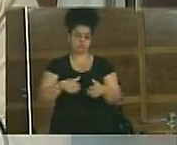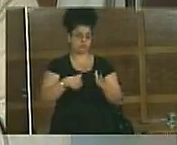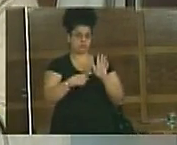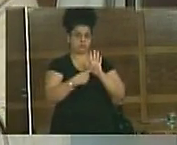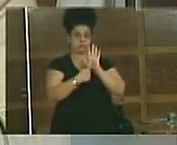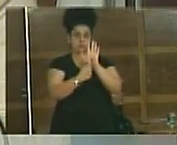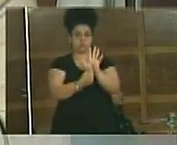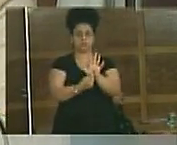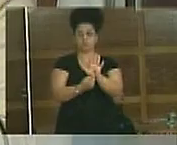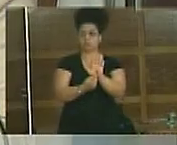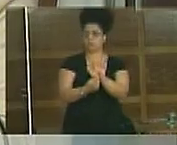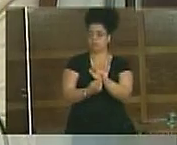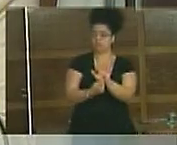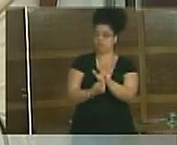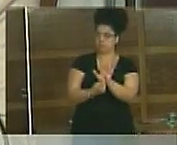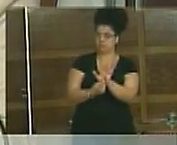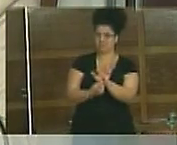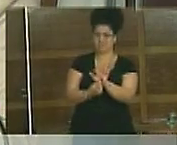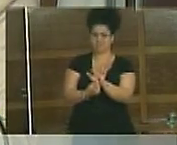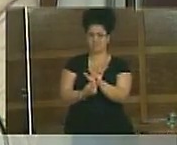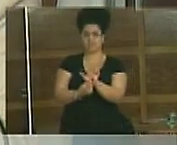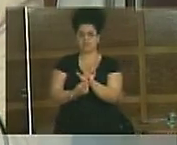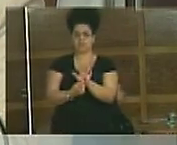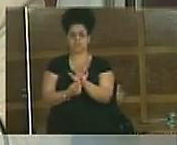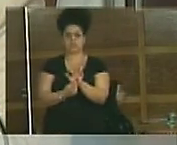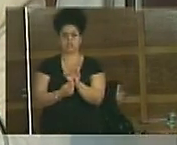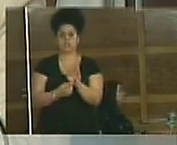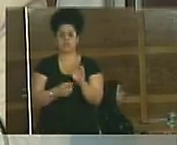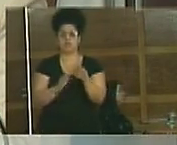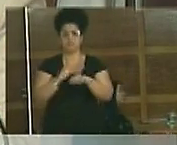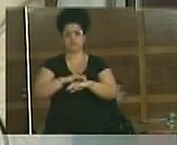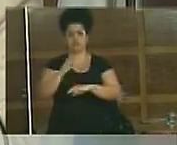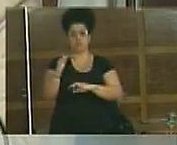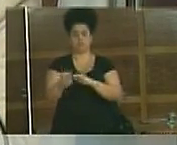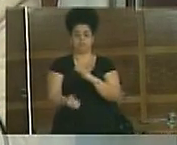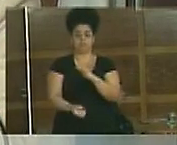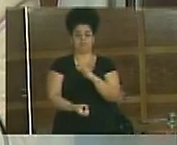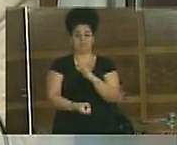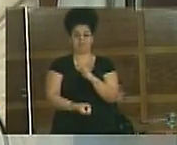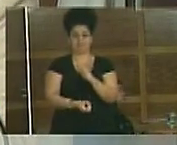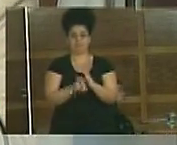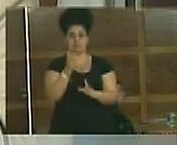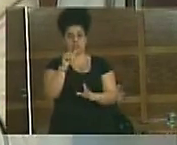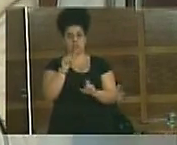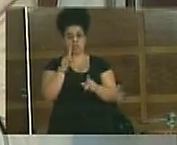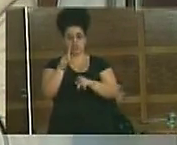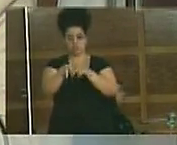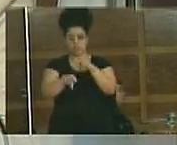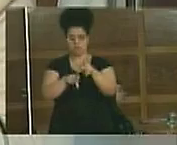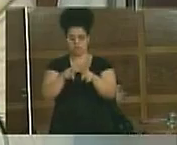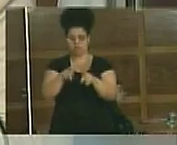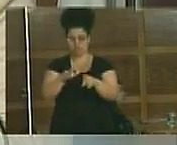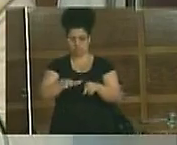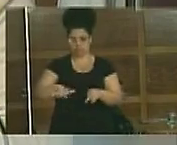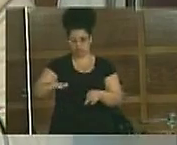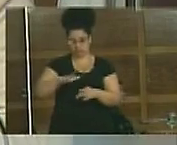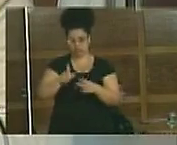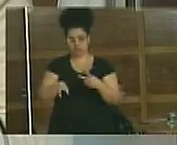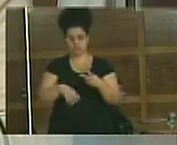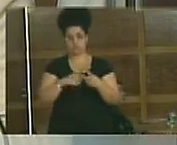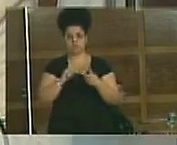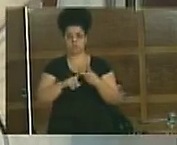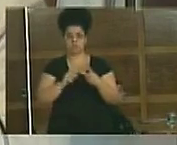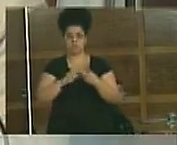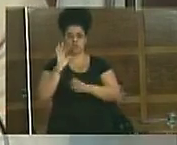Eu vou mostrar para vocês um dos nossos maiores patrimônios. Primeiro é a população. Segundo é o